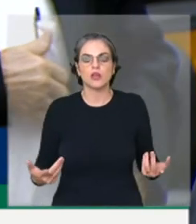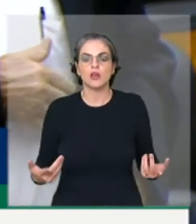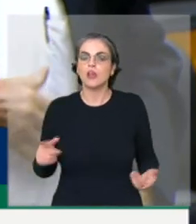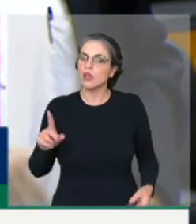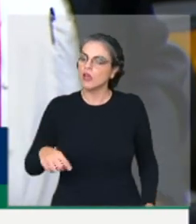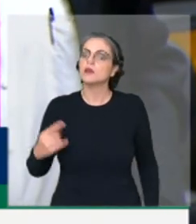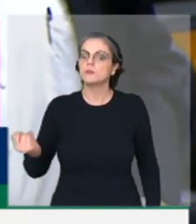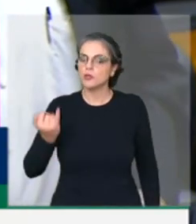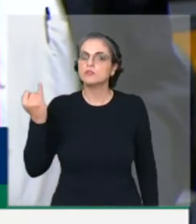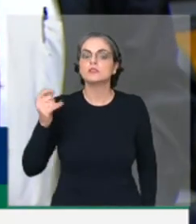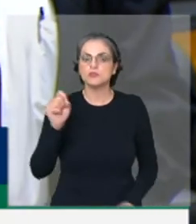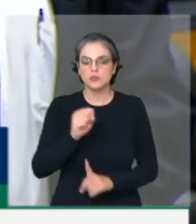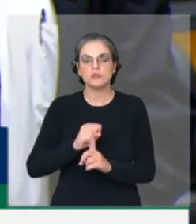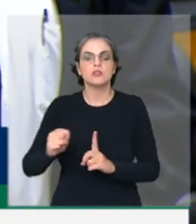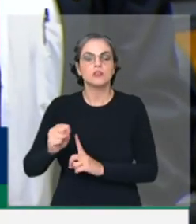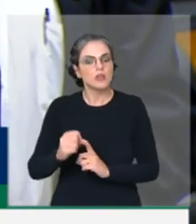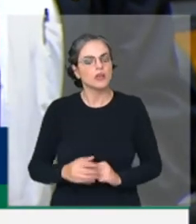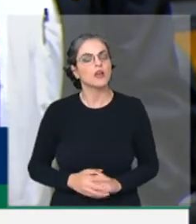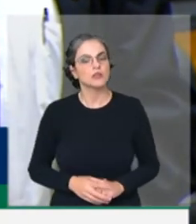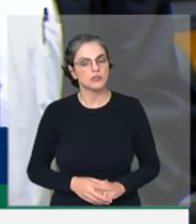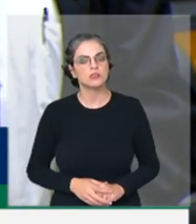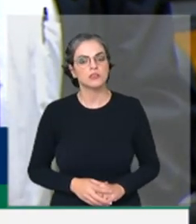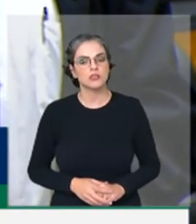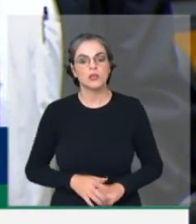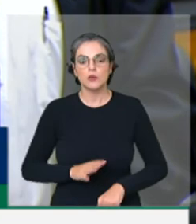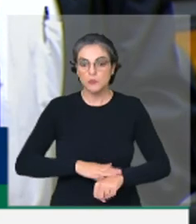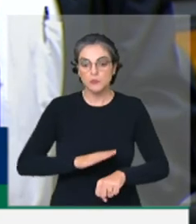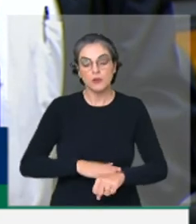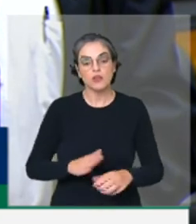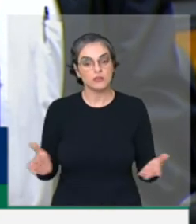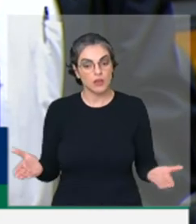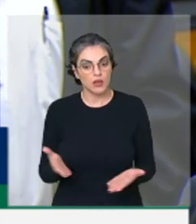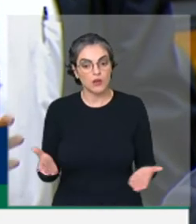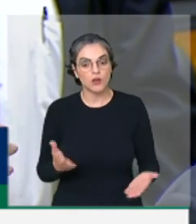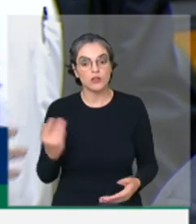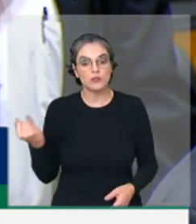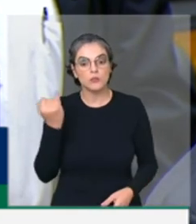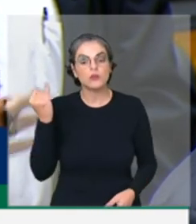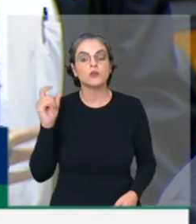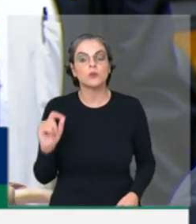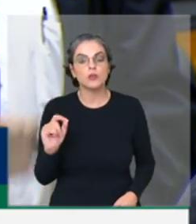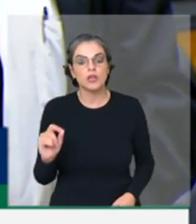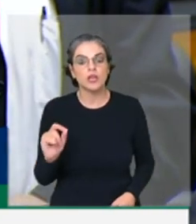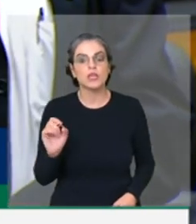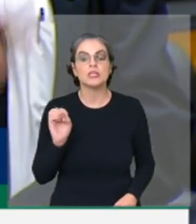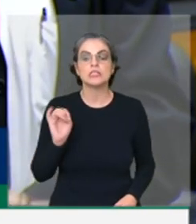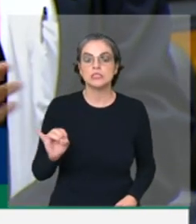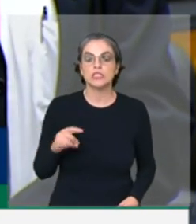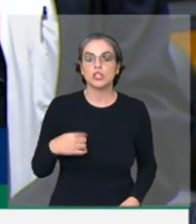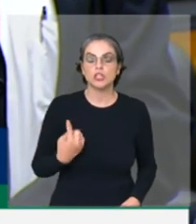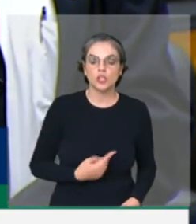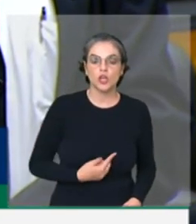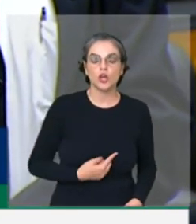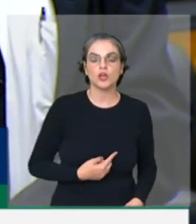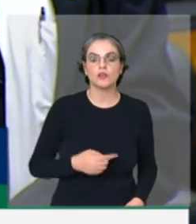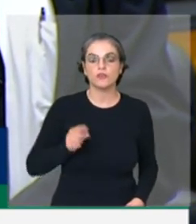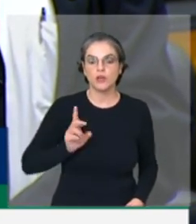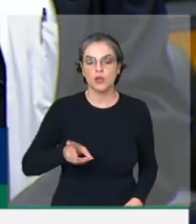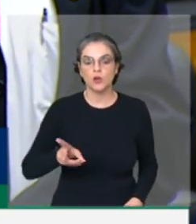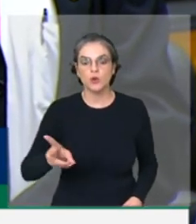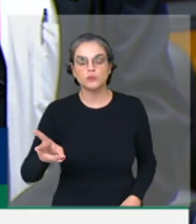relevante para a sociedade. O que está em jogo nesse momento é se vamos insistir no fechamento